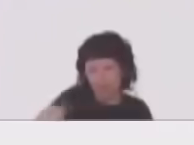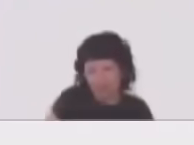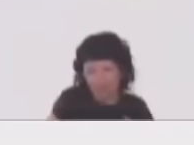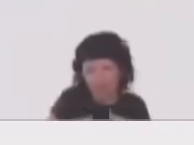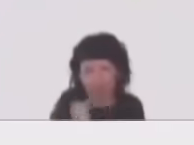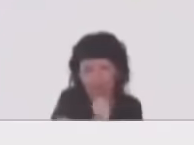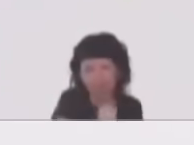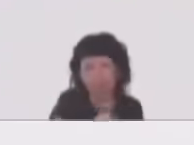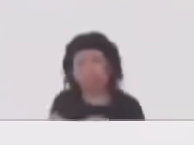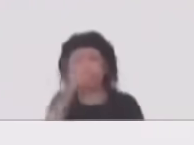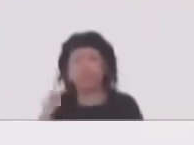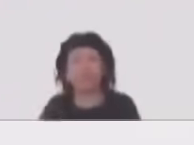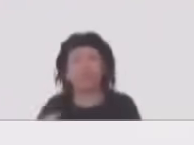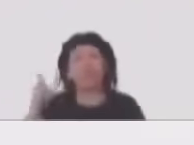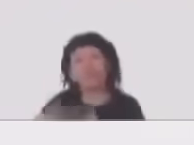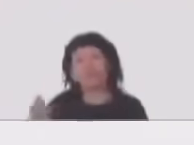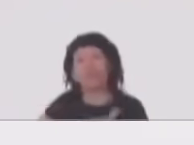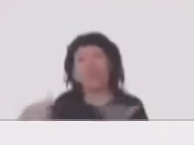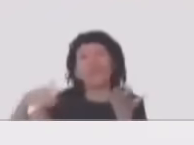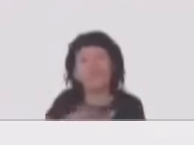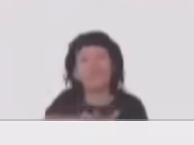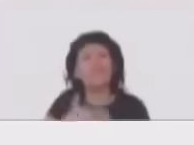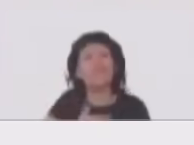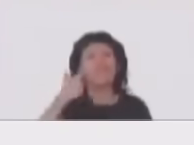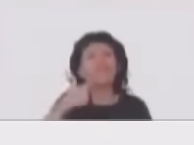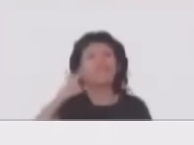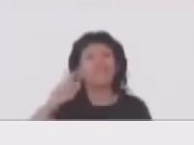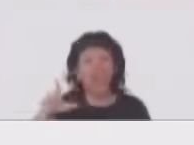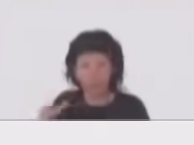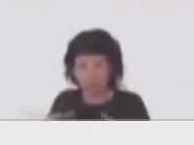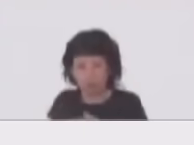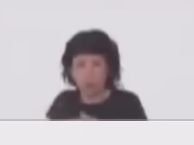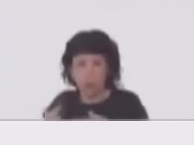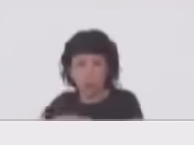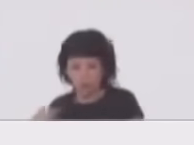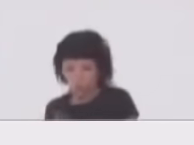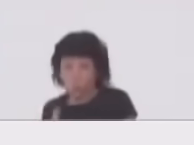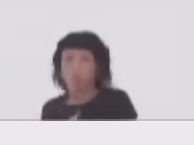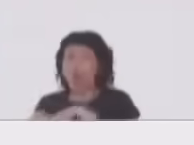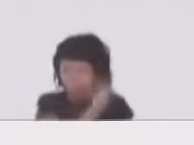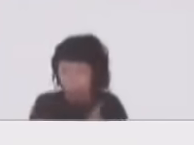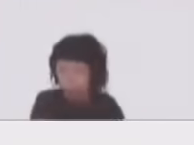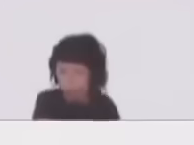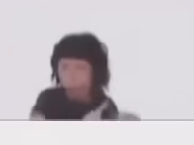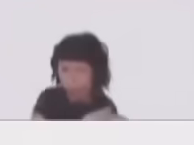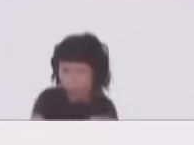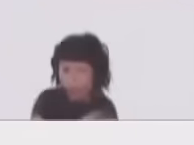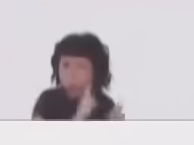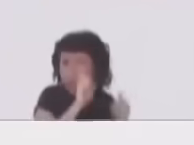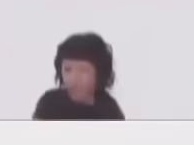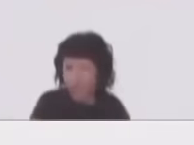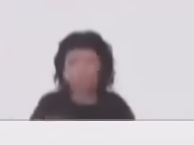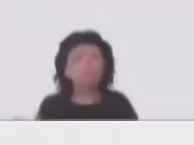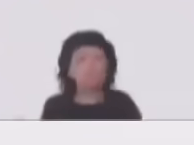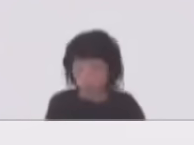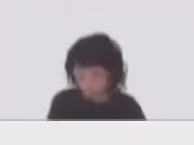a cada um dos fiscais de nossa força política e de la outra força política que lhe deram